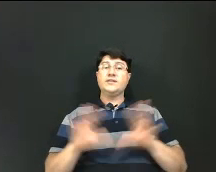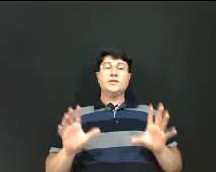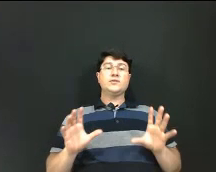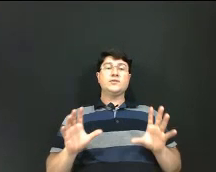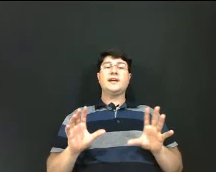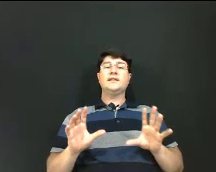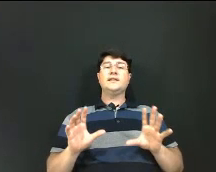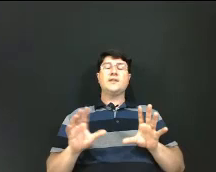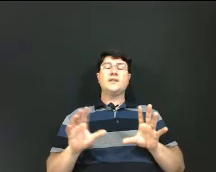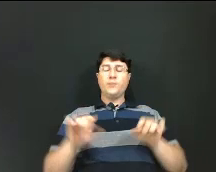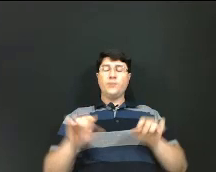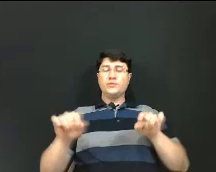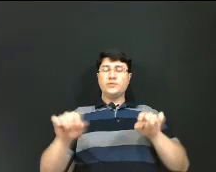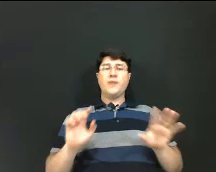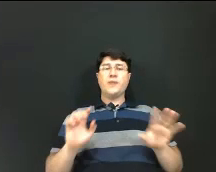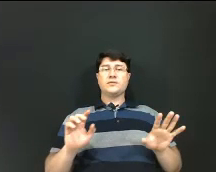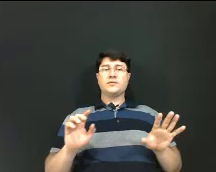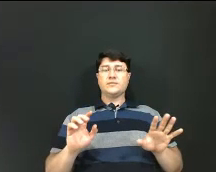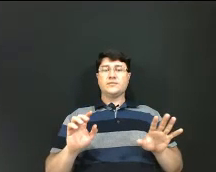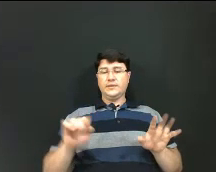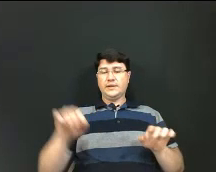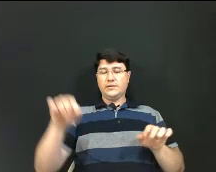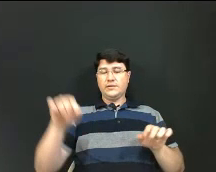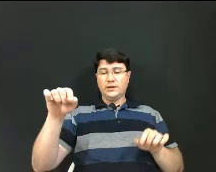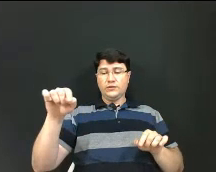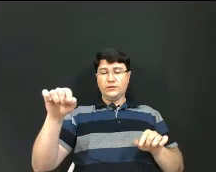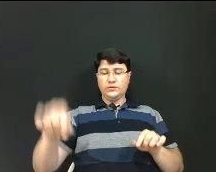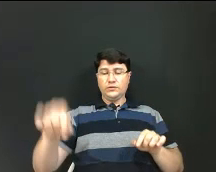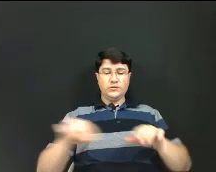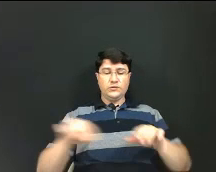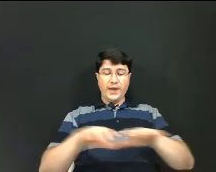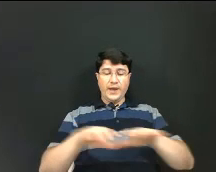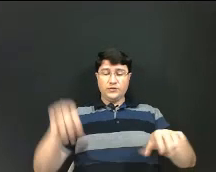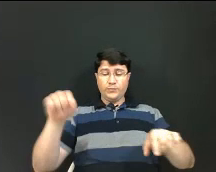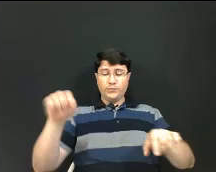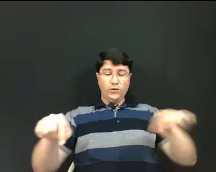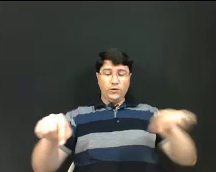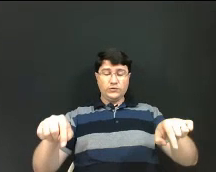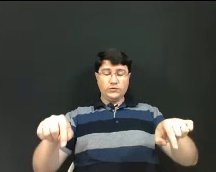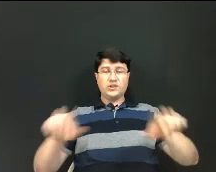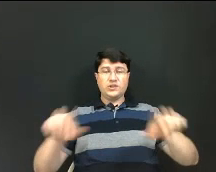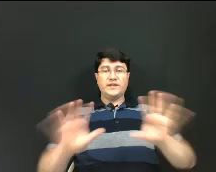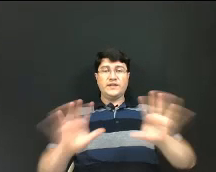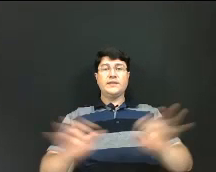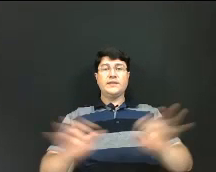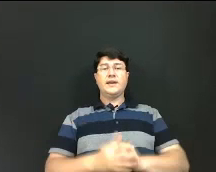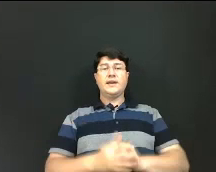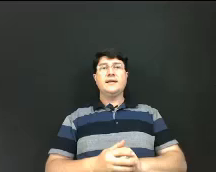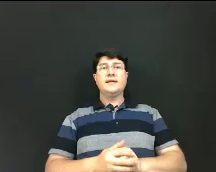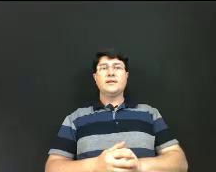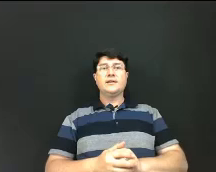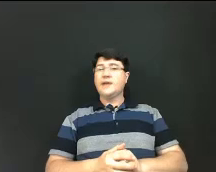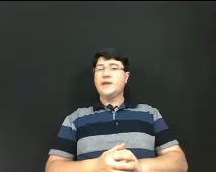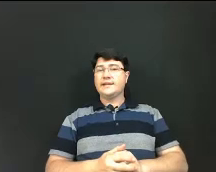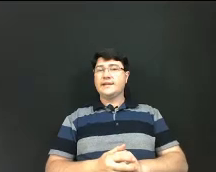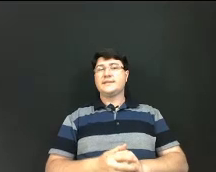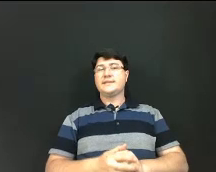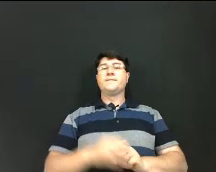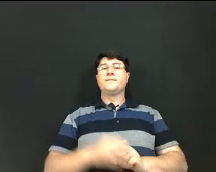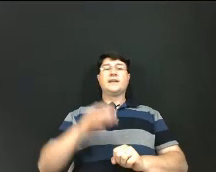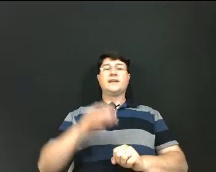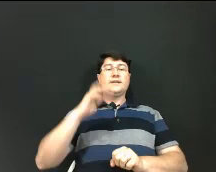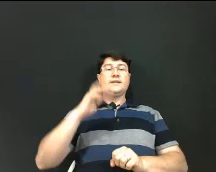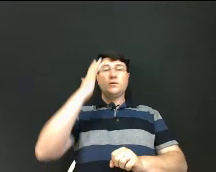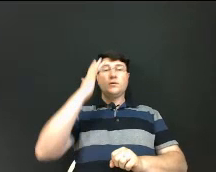elas não estão associadas a um ponto no espaço. Então, no espaço, pontos, a gente vai ter o quê?